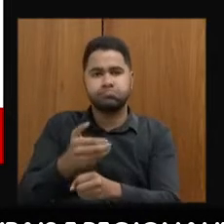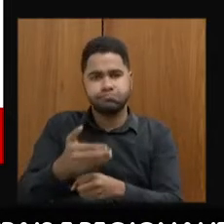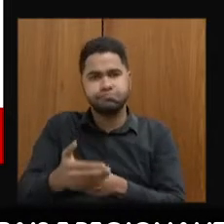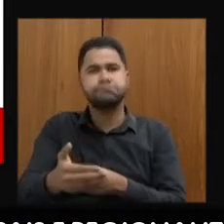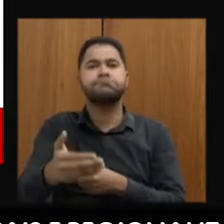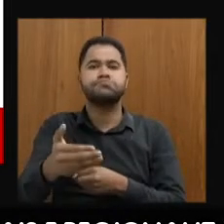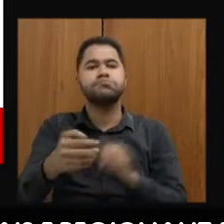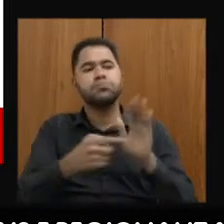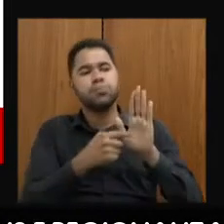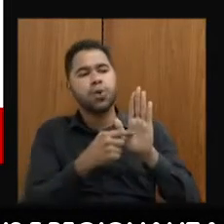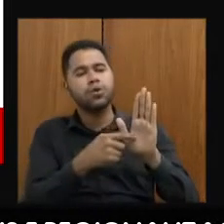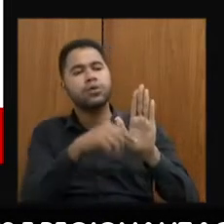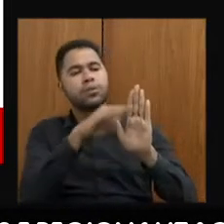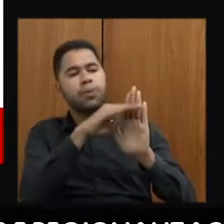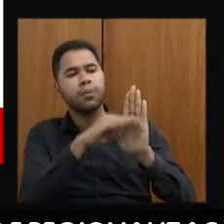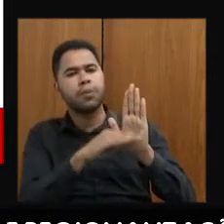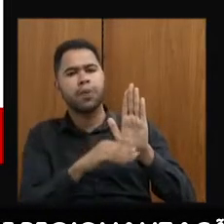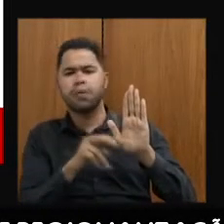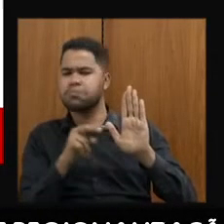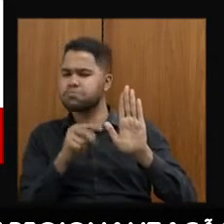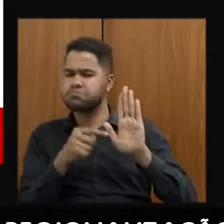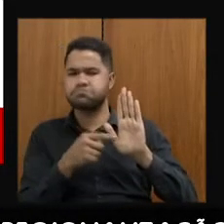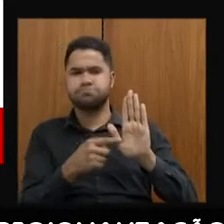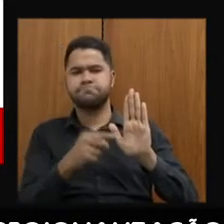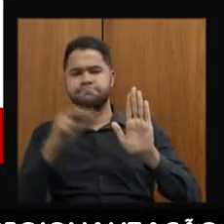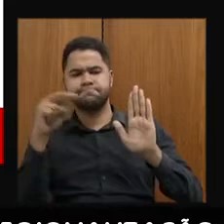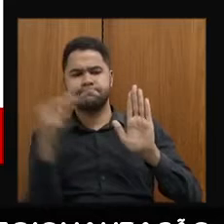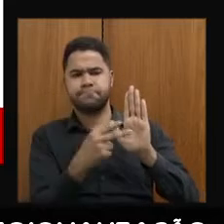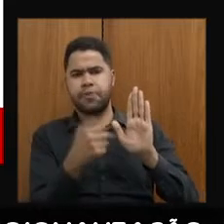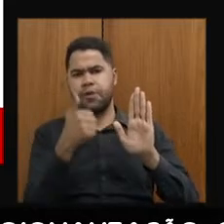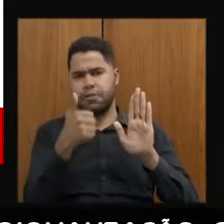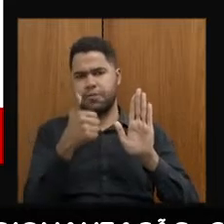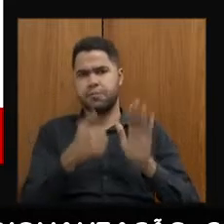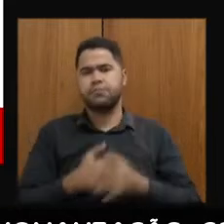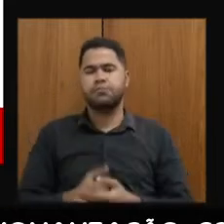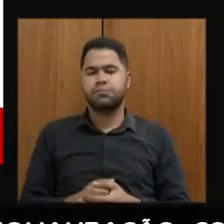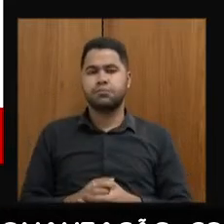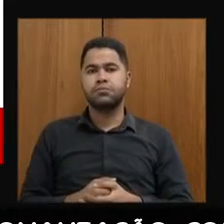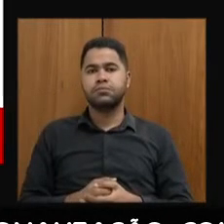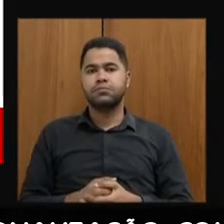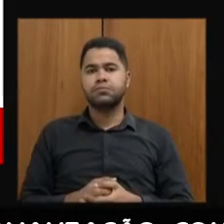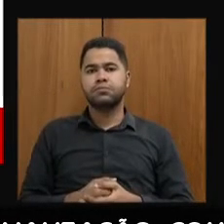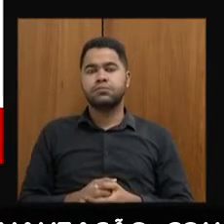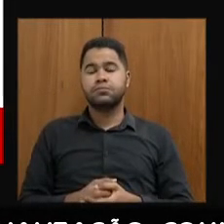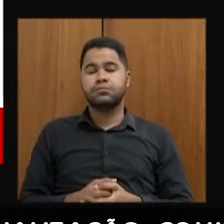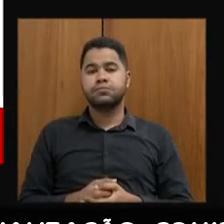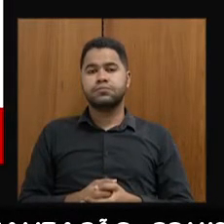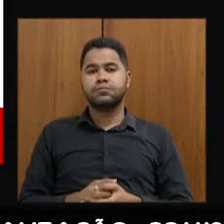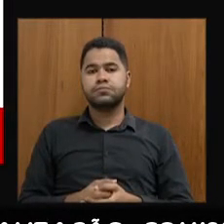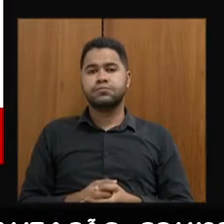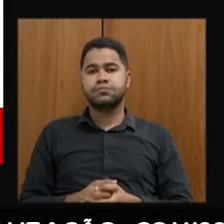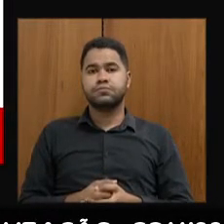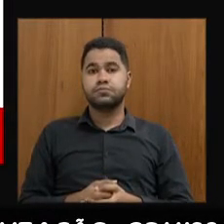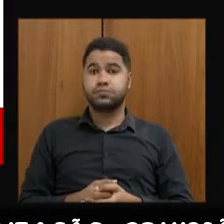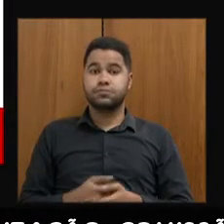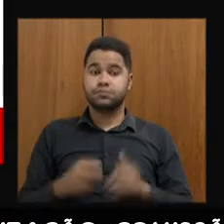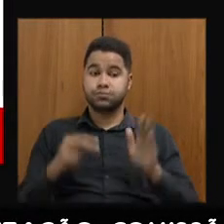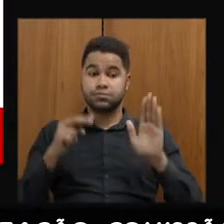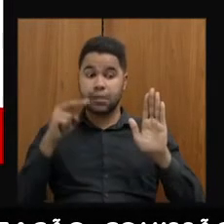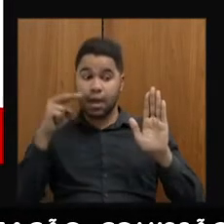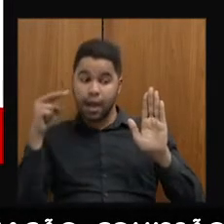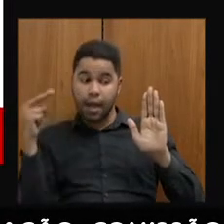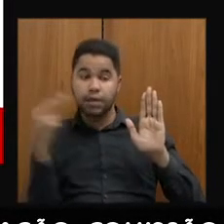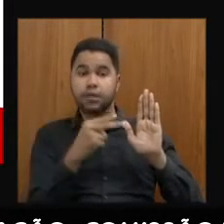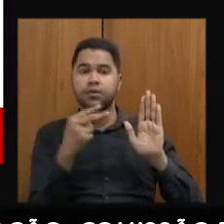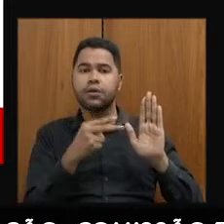dando assim previsibilidade e transparência do trabalho a nossa eu chamaria a atenção também